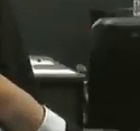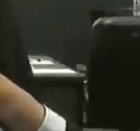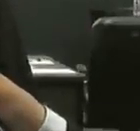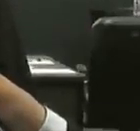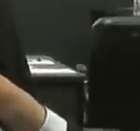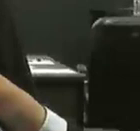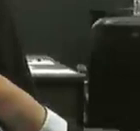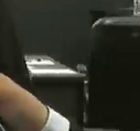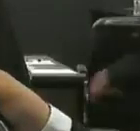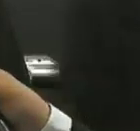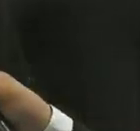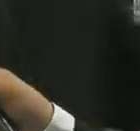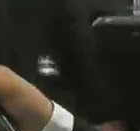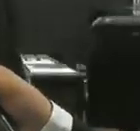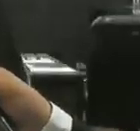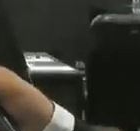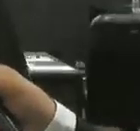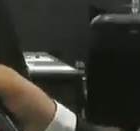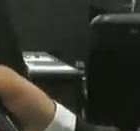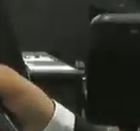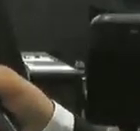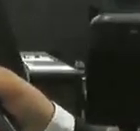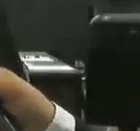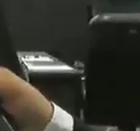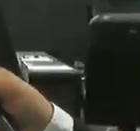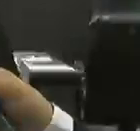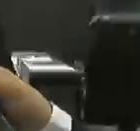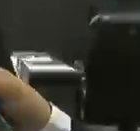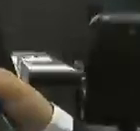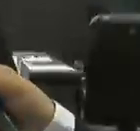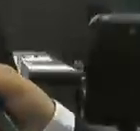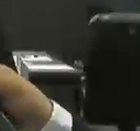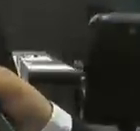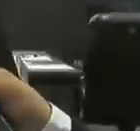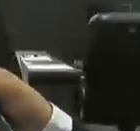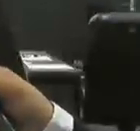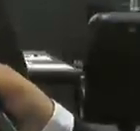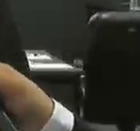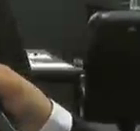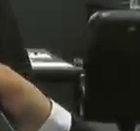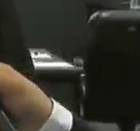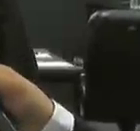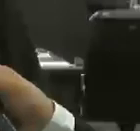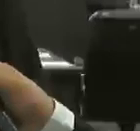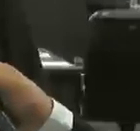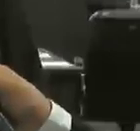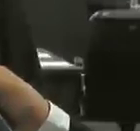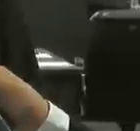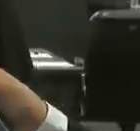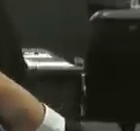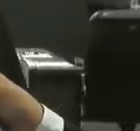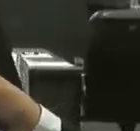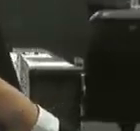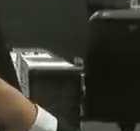Saeb está lá trabalhando. Eu acho que, acima de tudo, isso é o mais importante, a população que nos ouve, sabendo que tem uma reivindicação do seu bairro, próximo da sua residência,